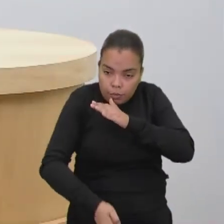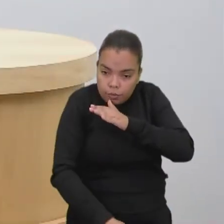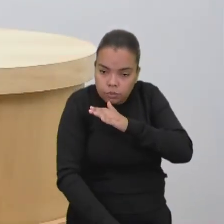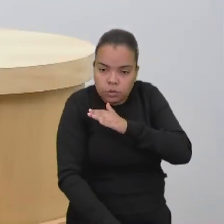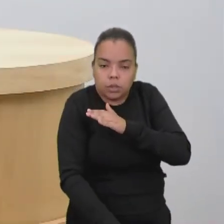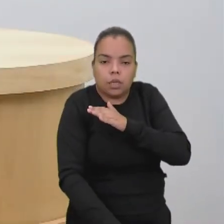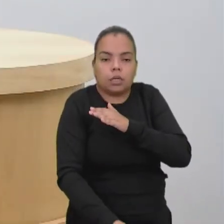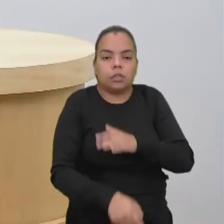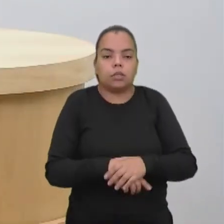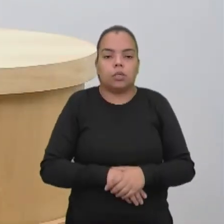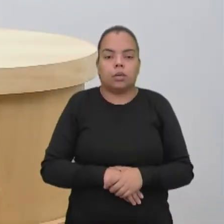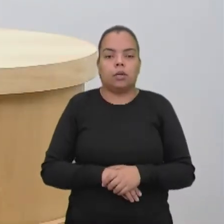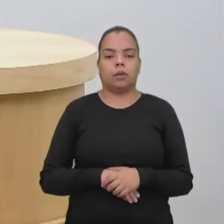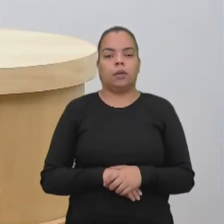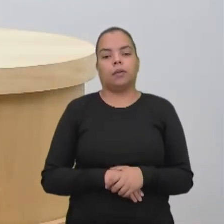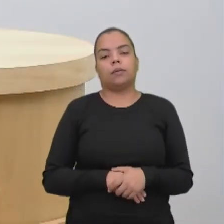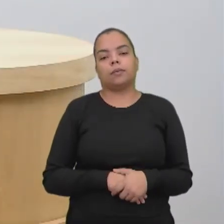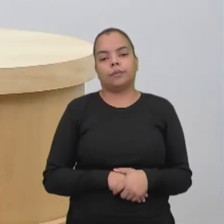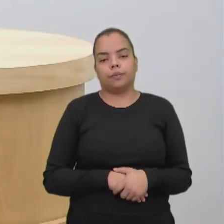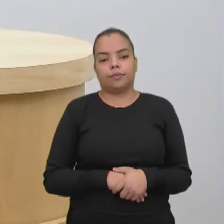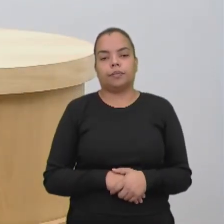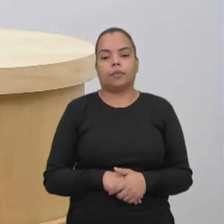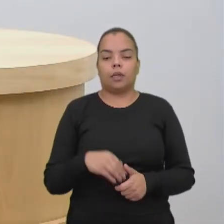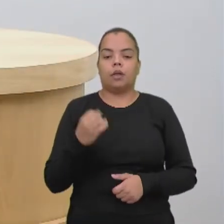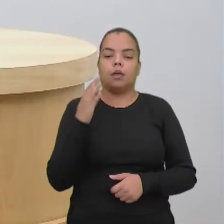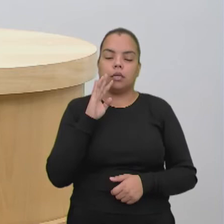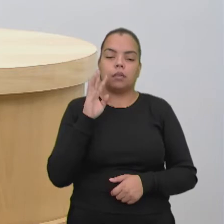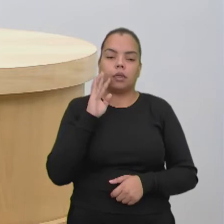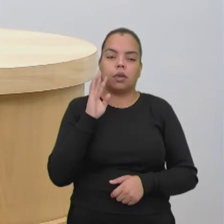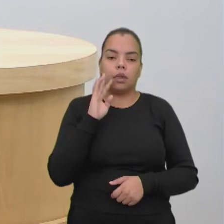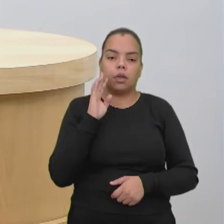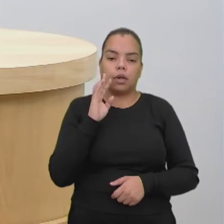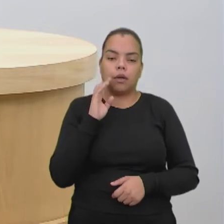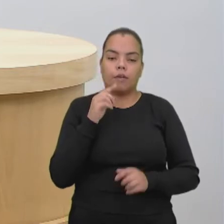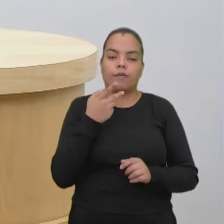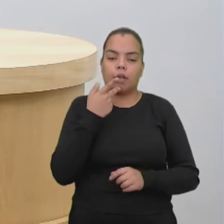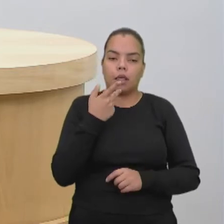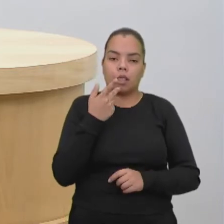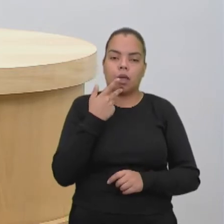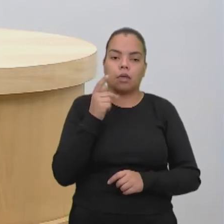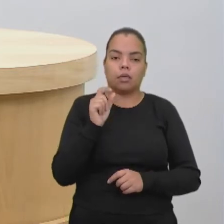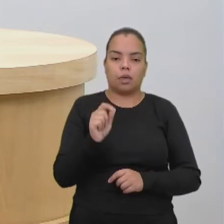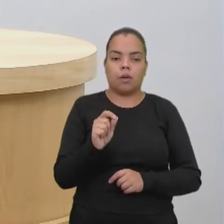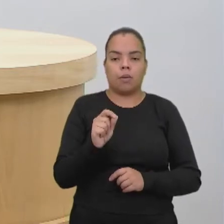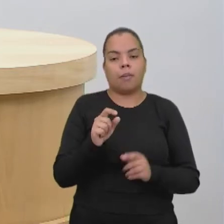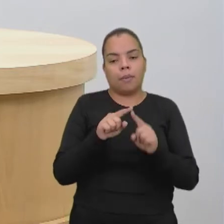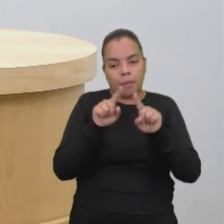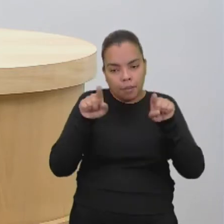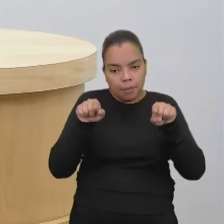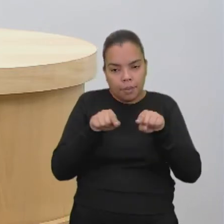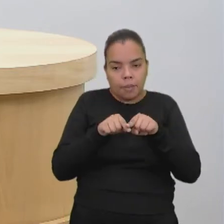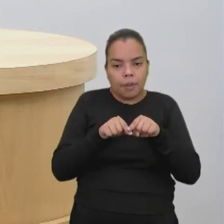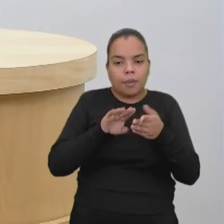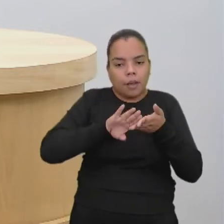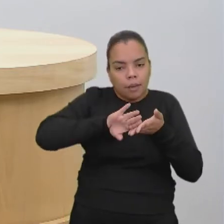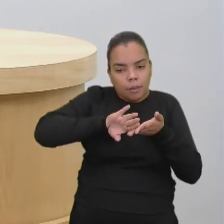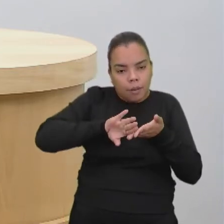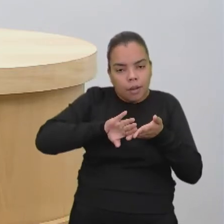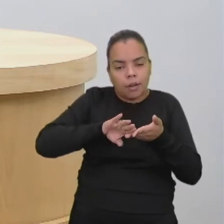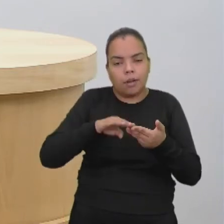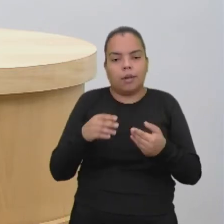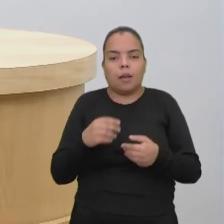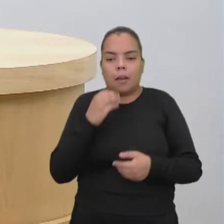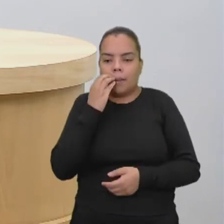metros de profundidade. E é isso que é interessante retratar. Isso é uma parte do Grand Canyon, você pode pegar aí várias imagens